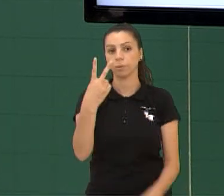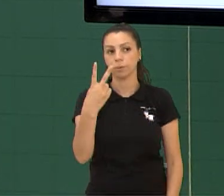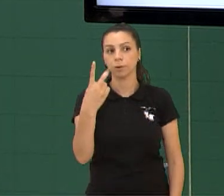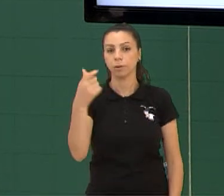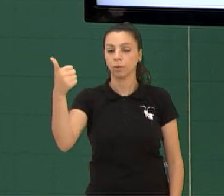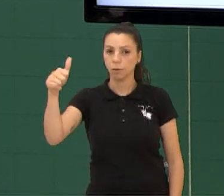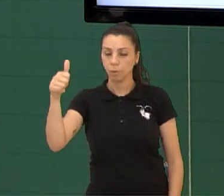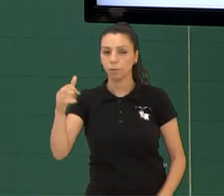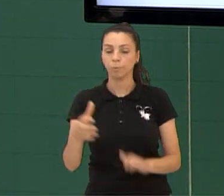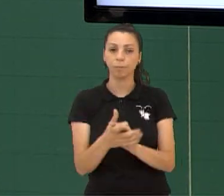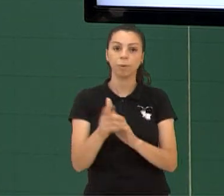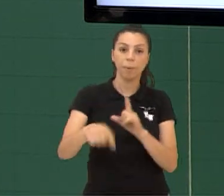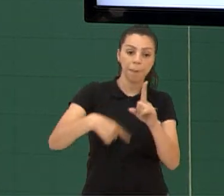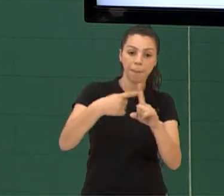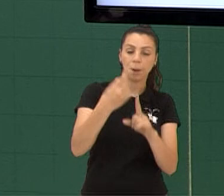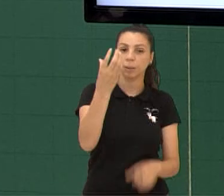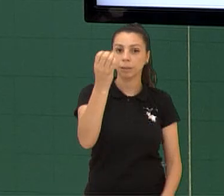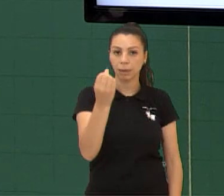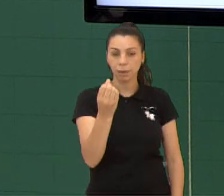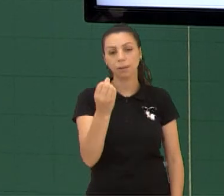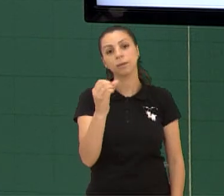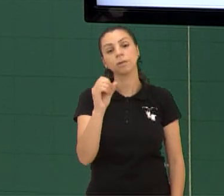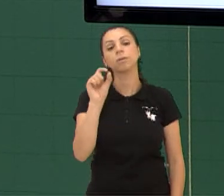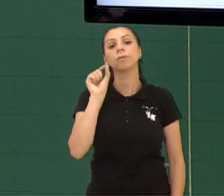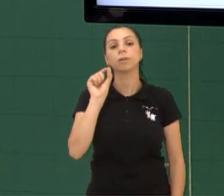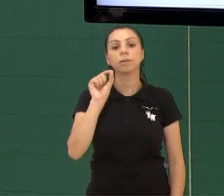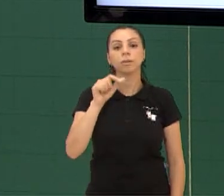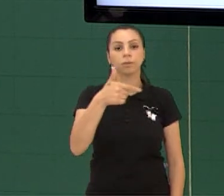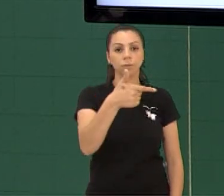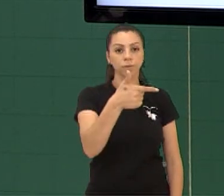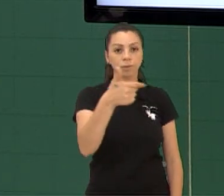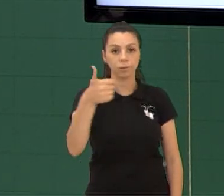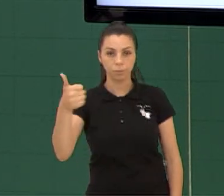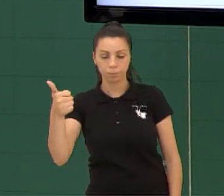21. 21 com mais 6,